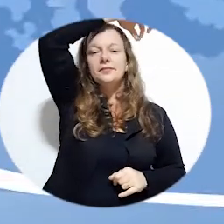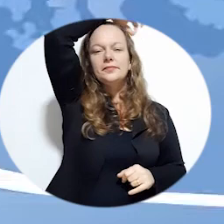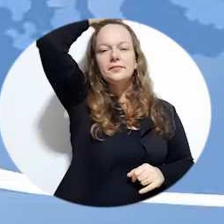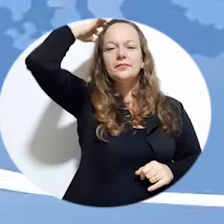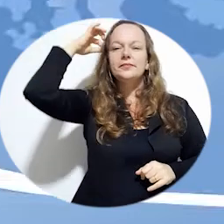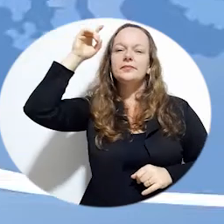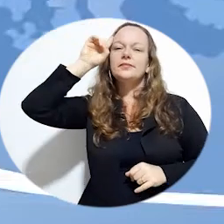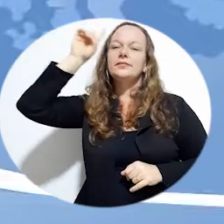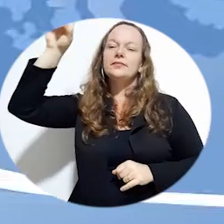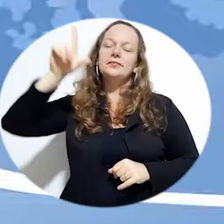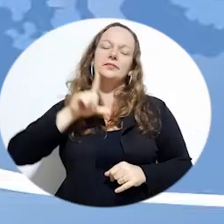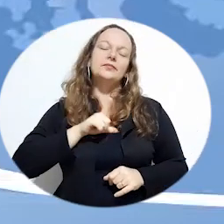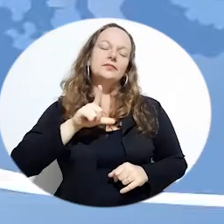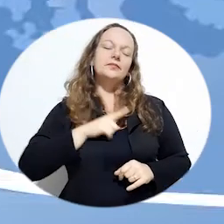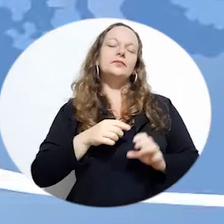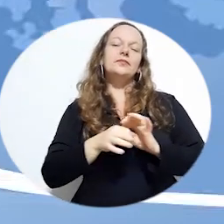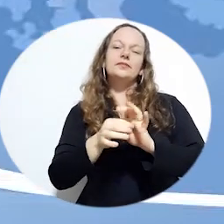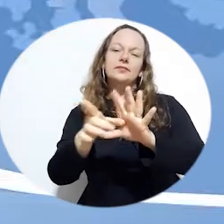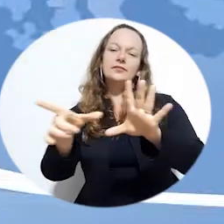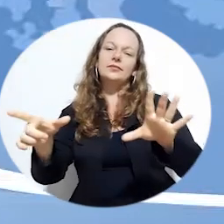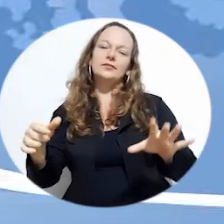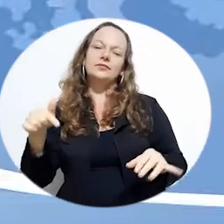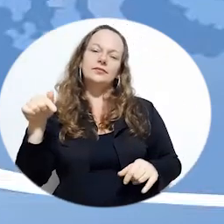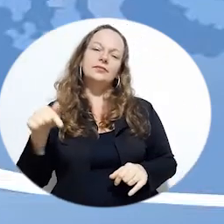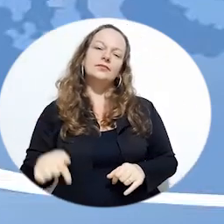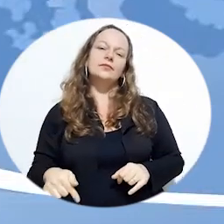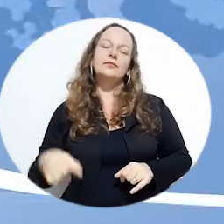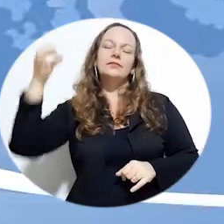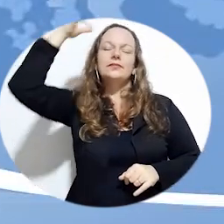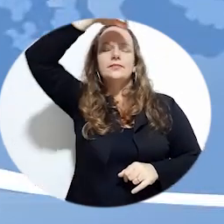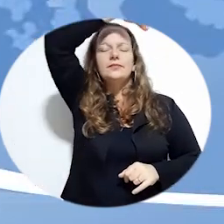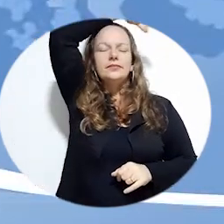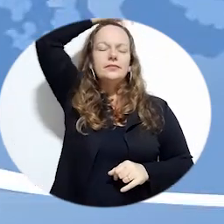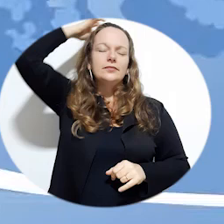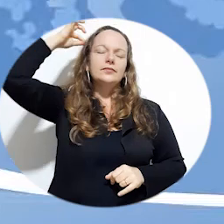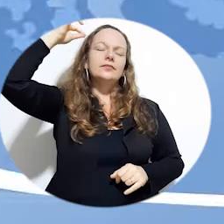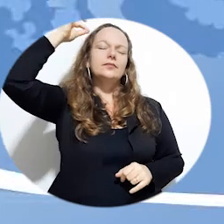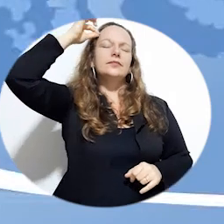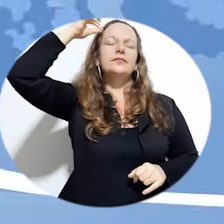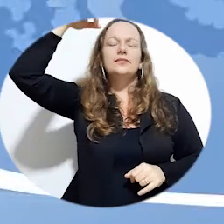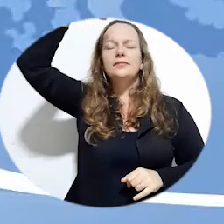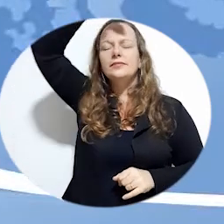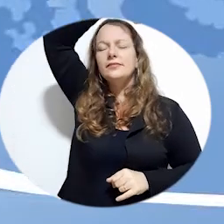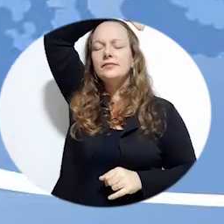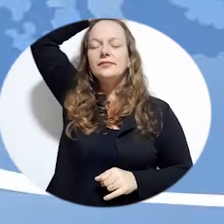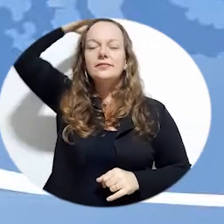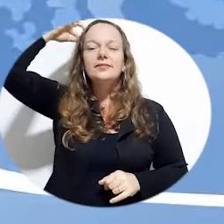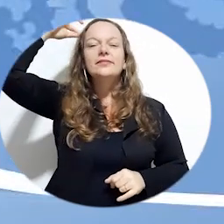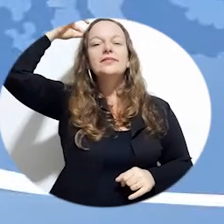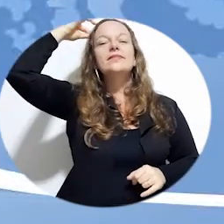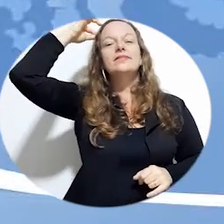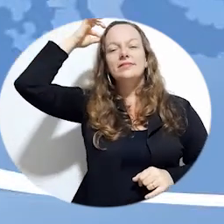Espírito de Deus, tens liberdade aqui. Espírito Santo,